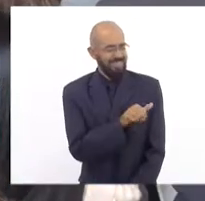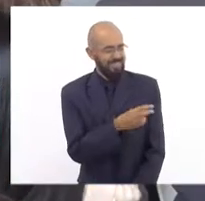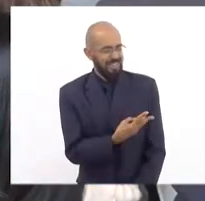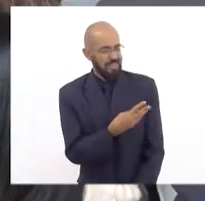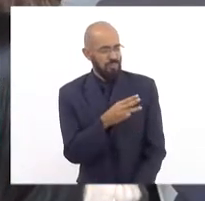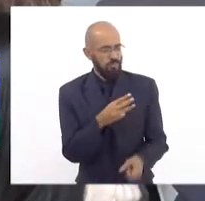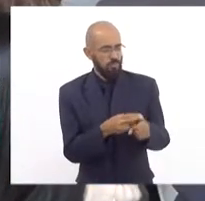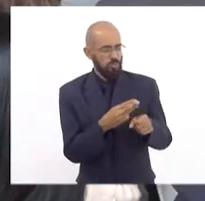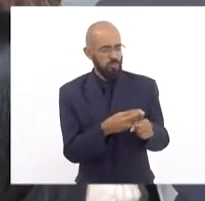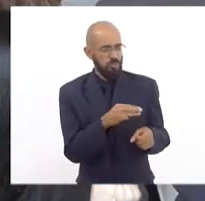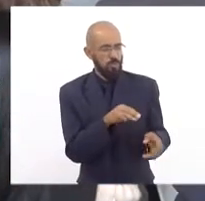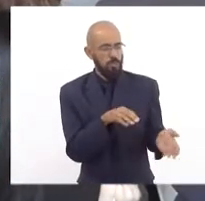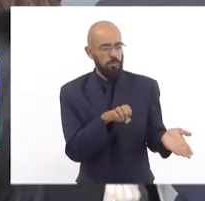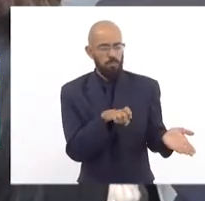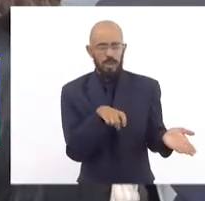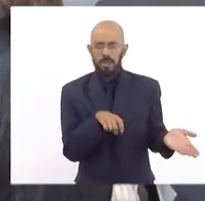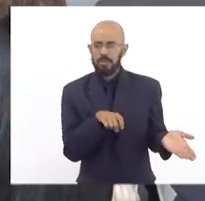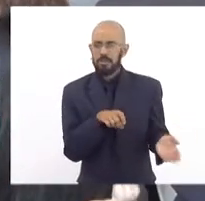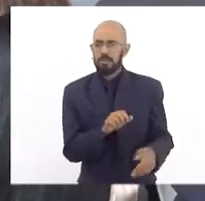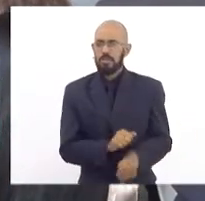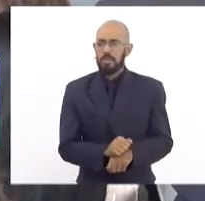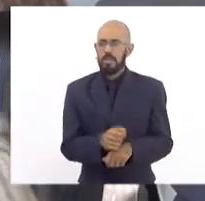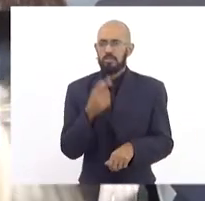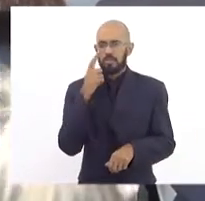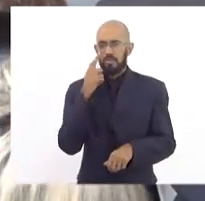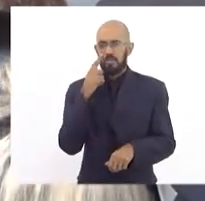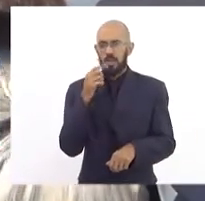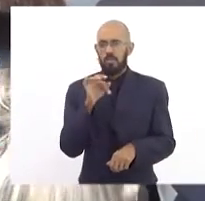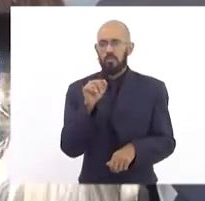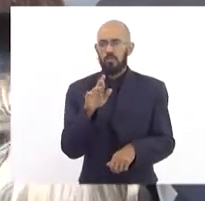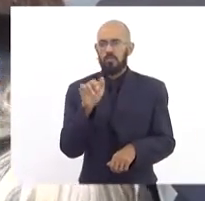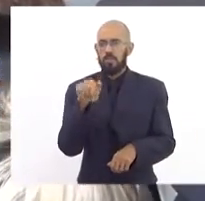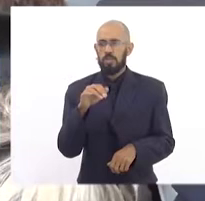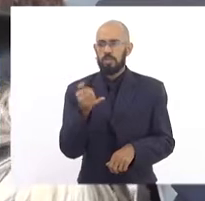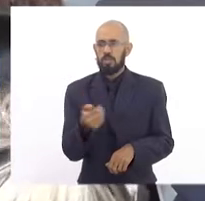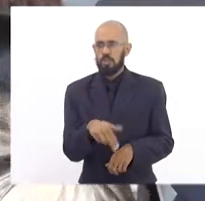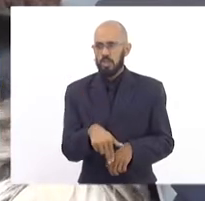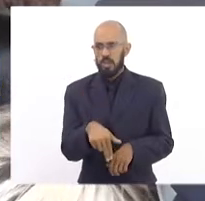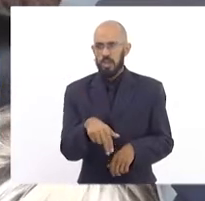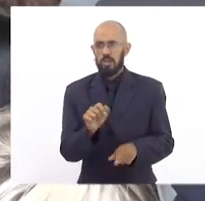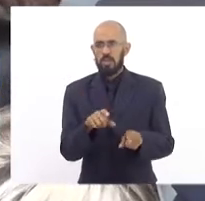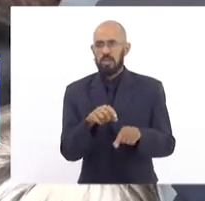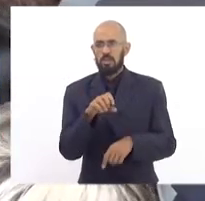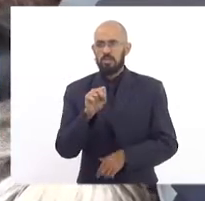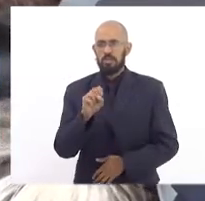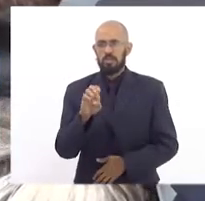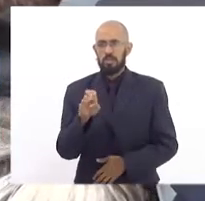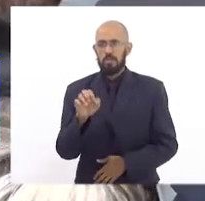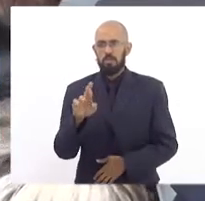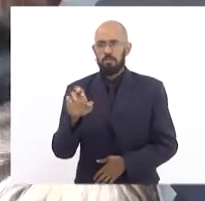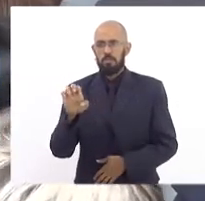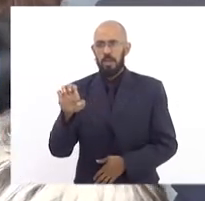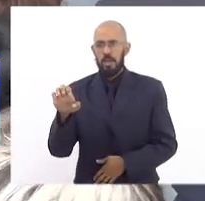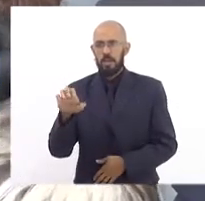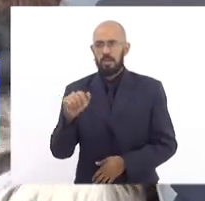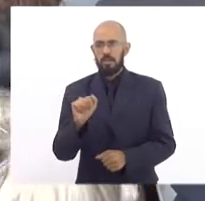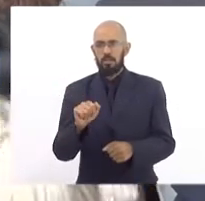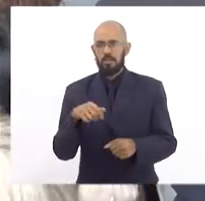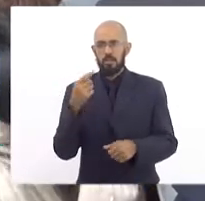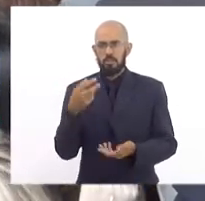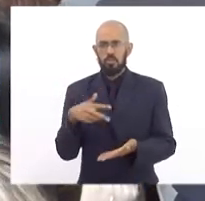A gente estuda um pouquinho, lê aqui a Fijan, lê o Sebrae para chegar bem esclarecido